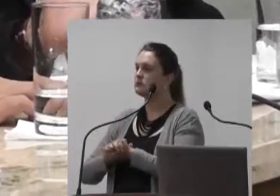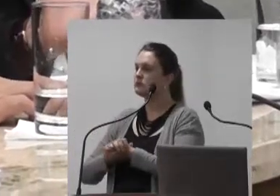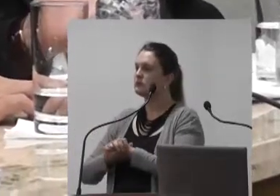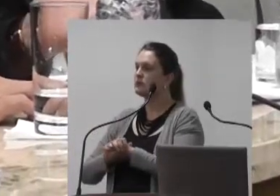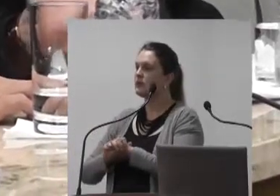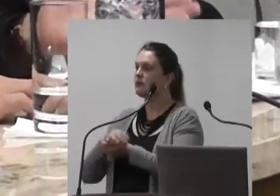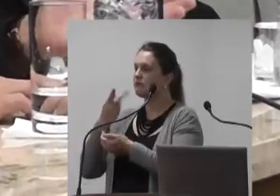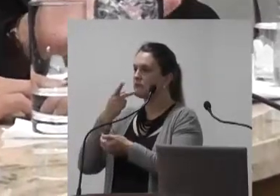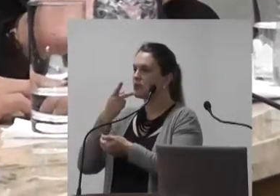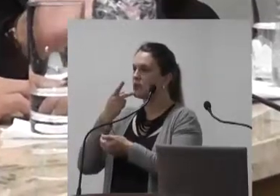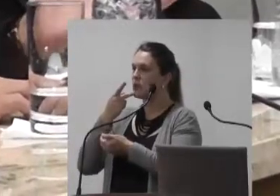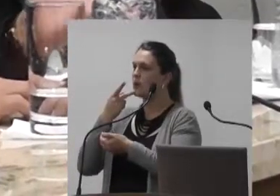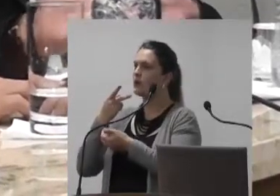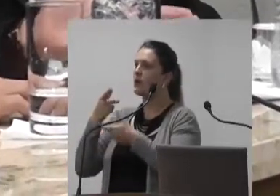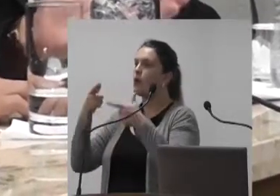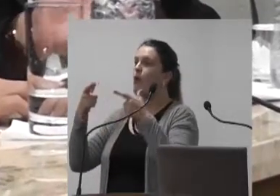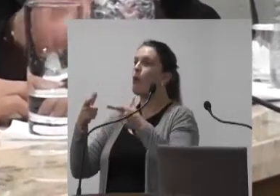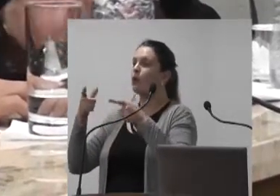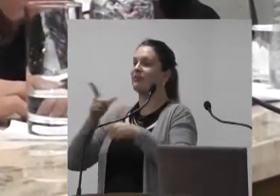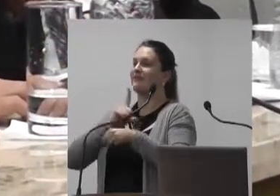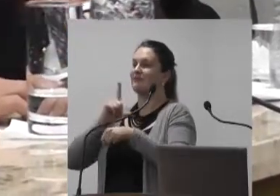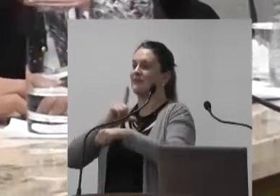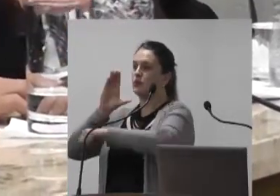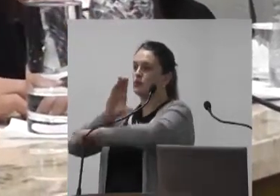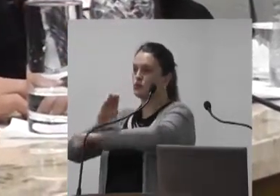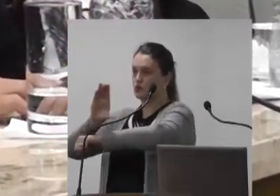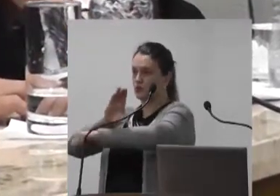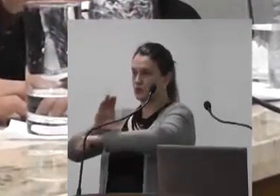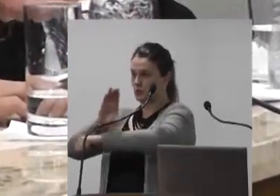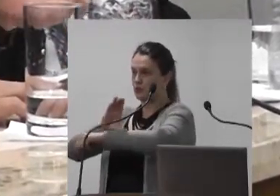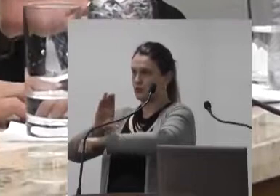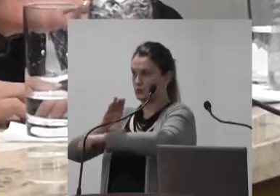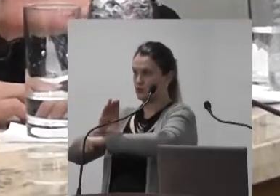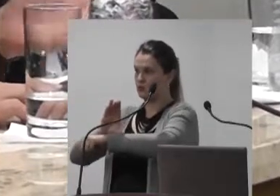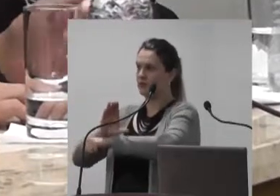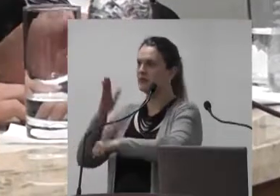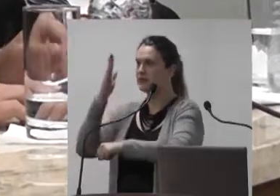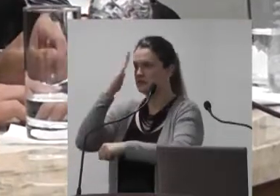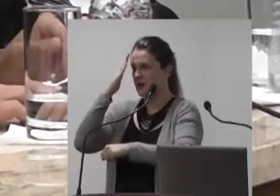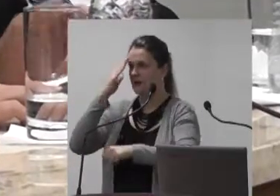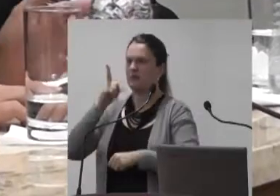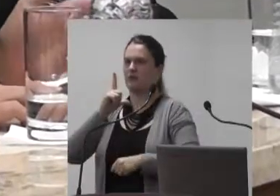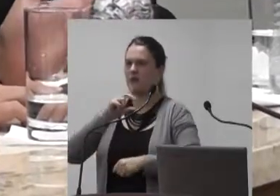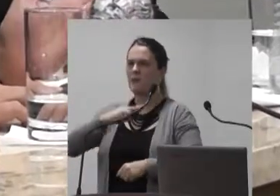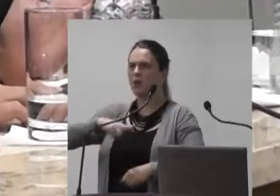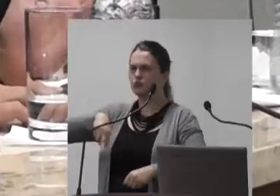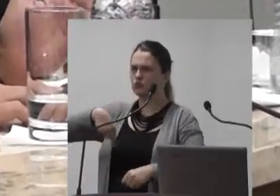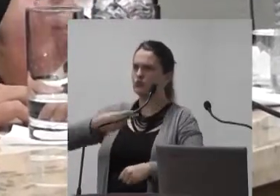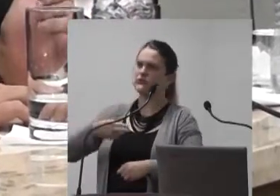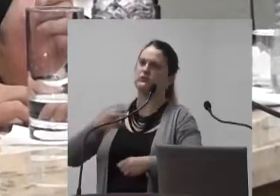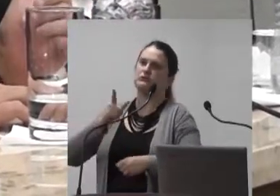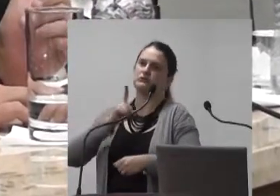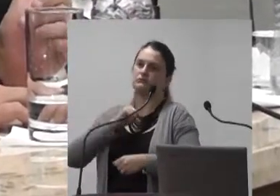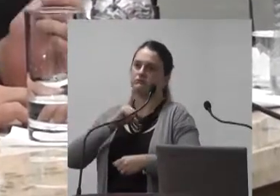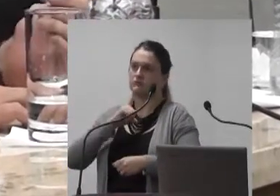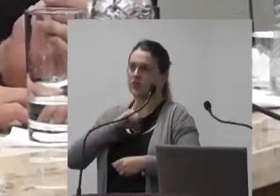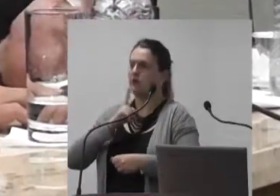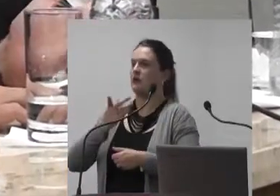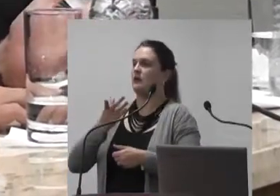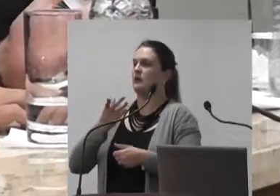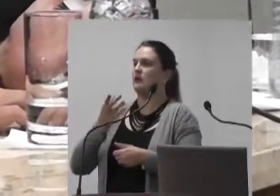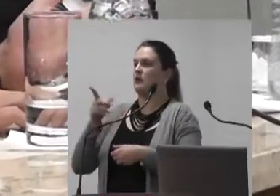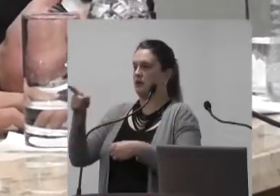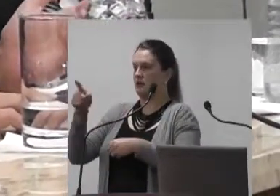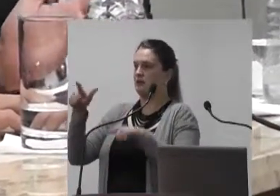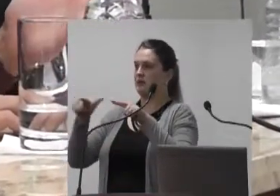para você passar para o pessoal onde tem o curso, acho que a gente sabe, é no Balduino, e também